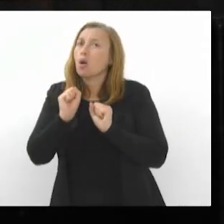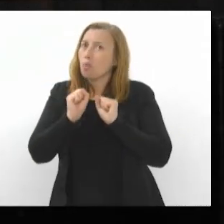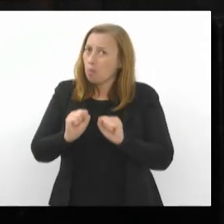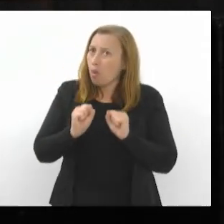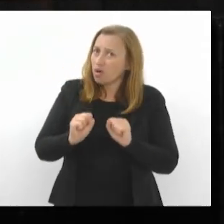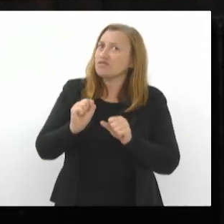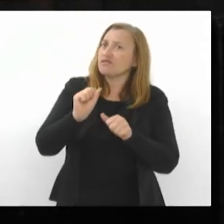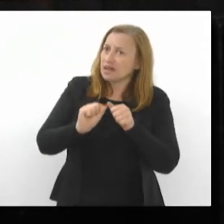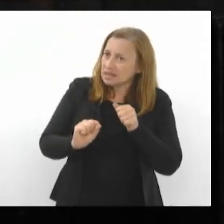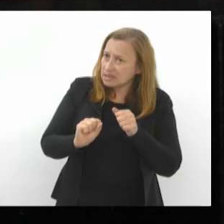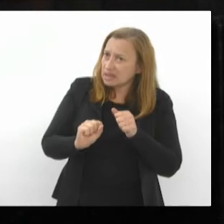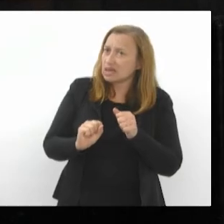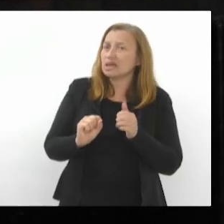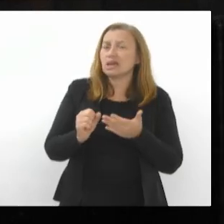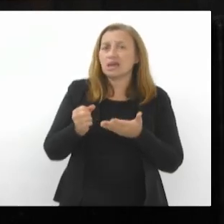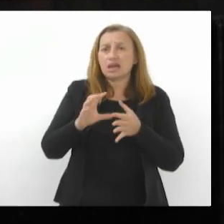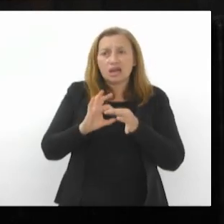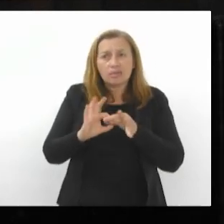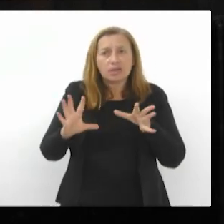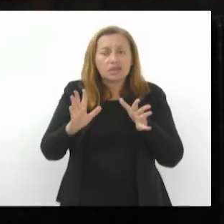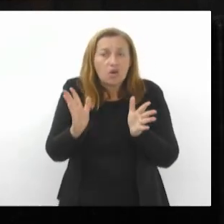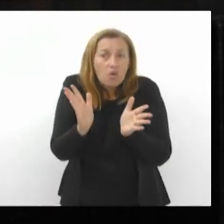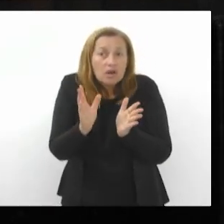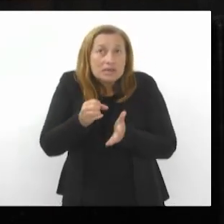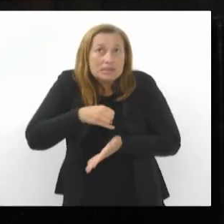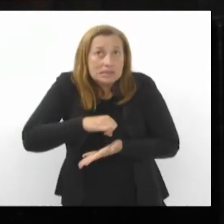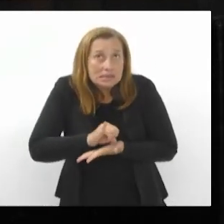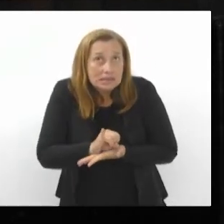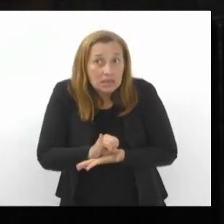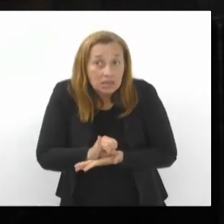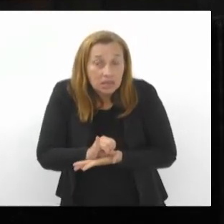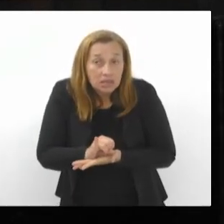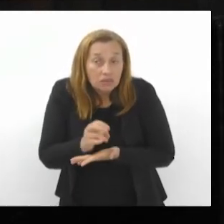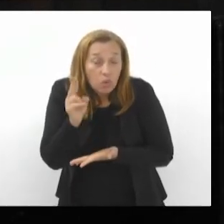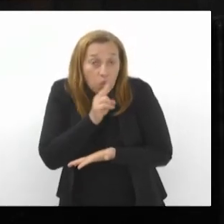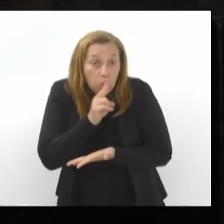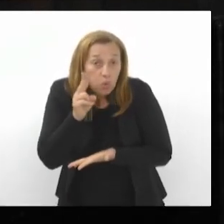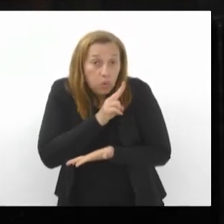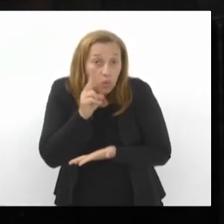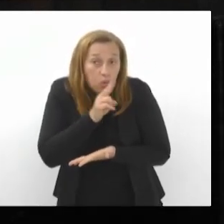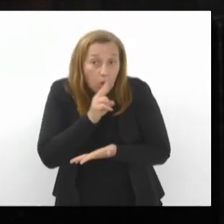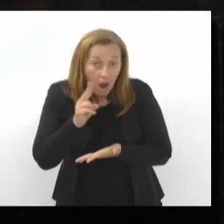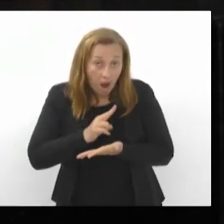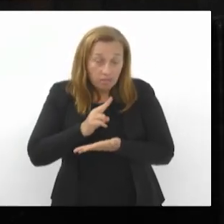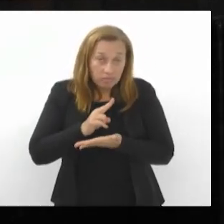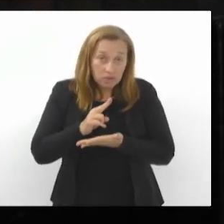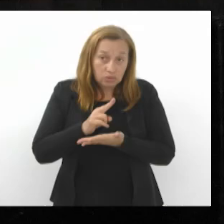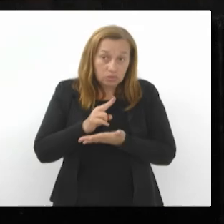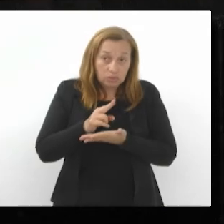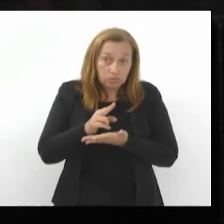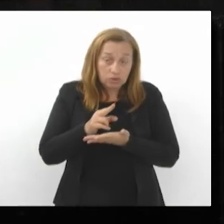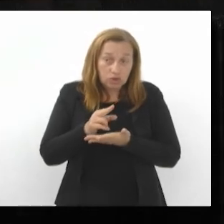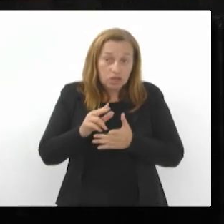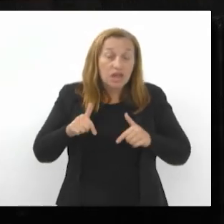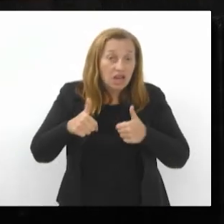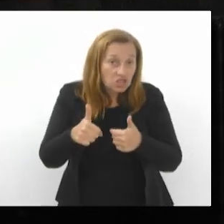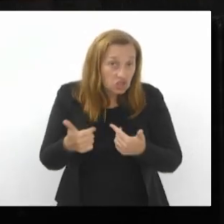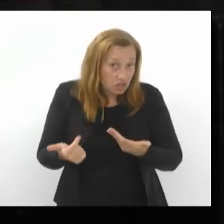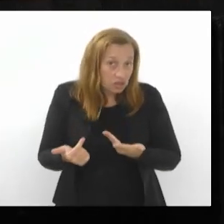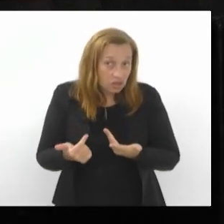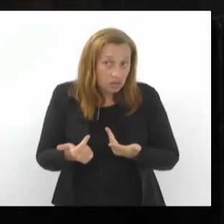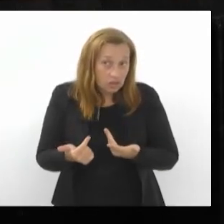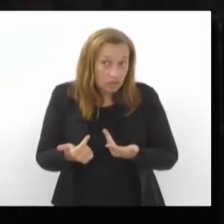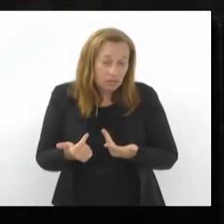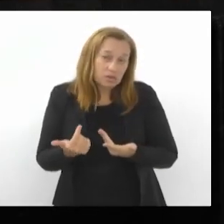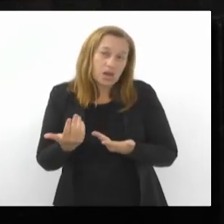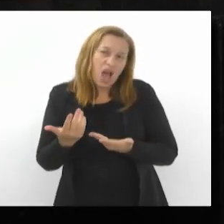por exemplo, adesão, né, se for ágil o suficiente em tomar todas as medidas,